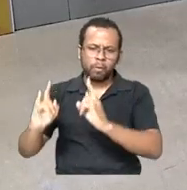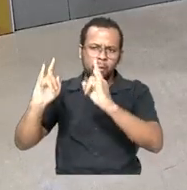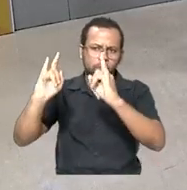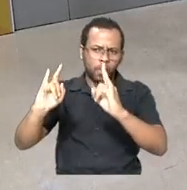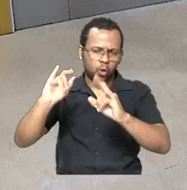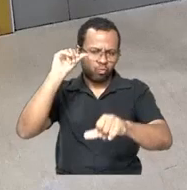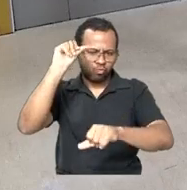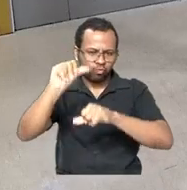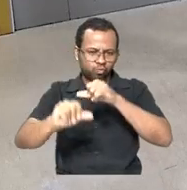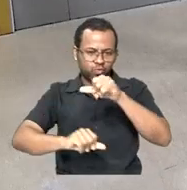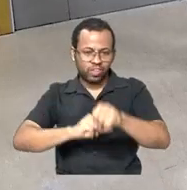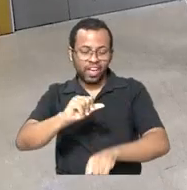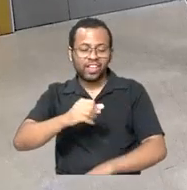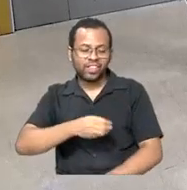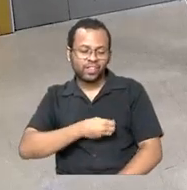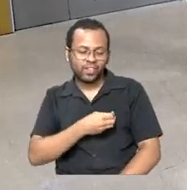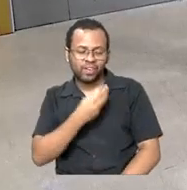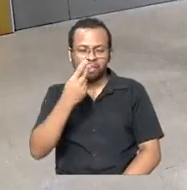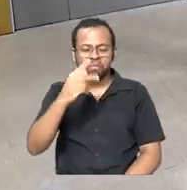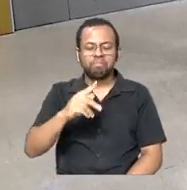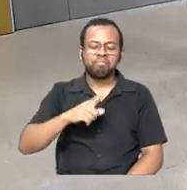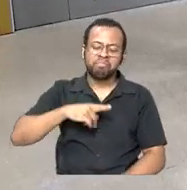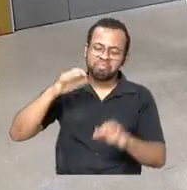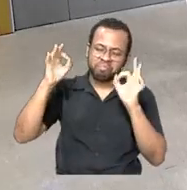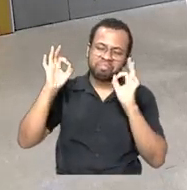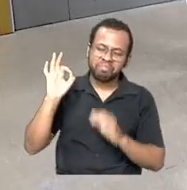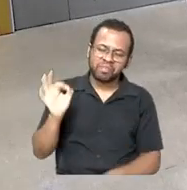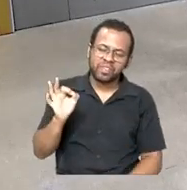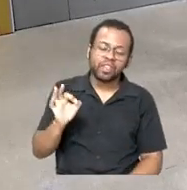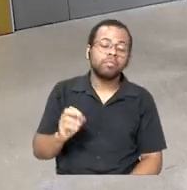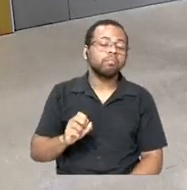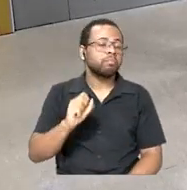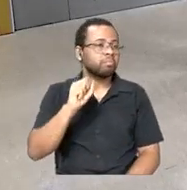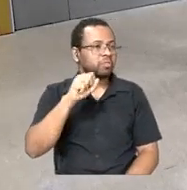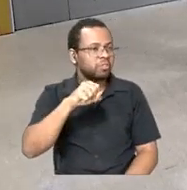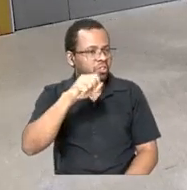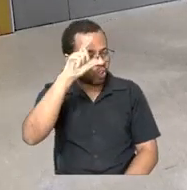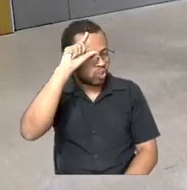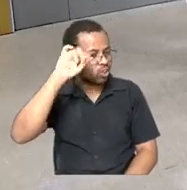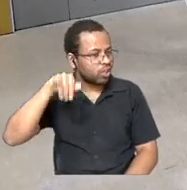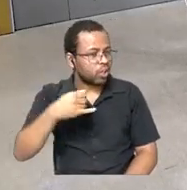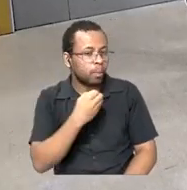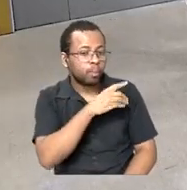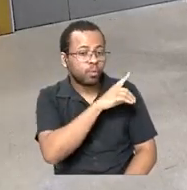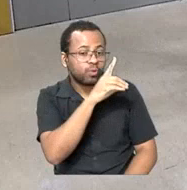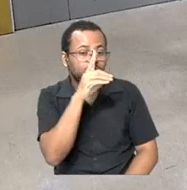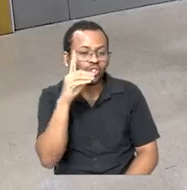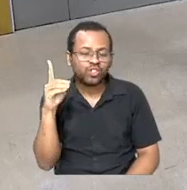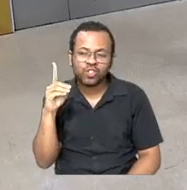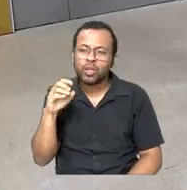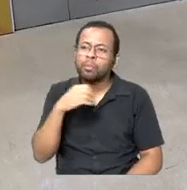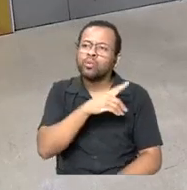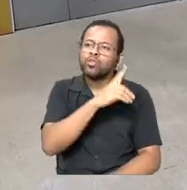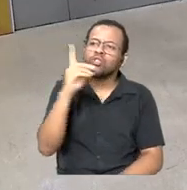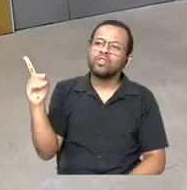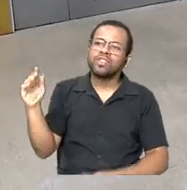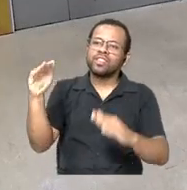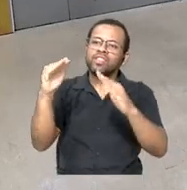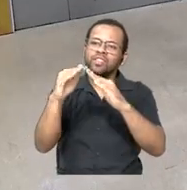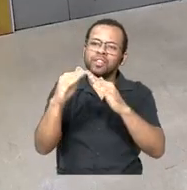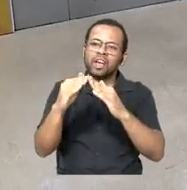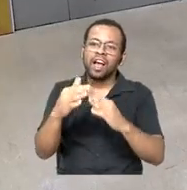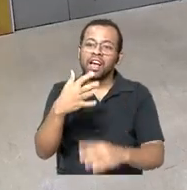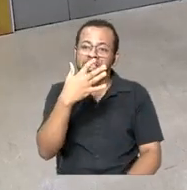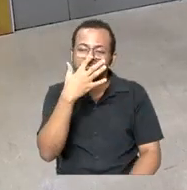Up na sua vida né com certeza hein Bom dia para você bom dia para quem tá em casa né